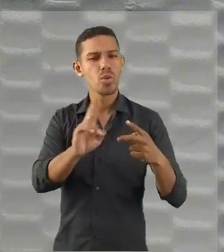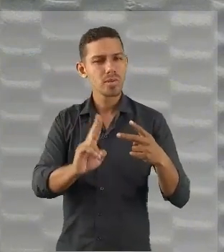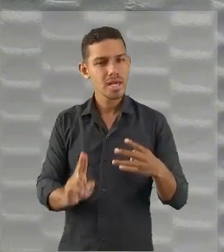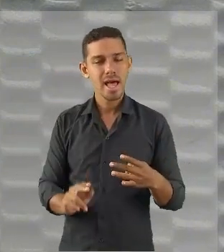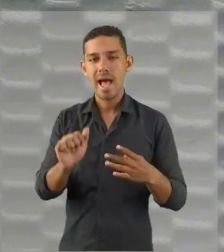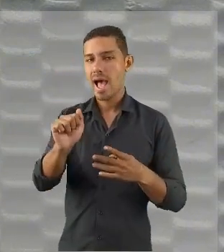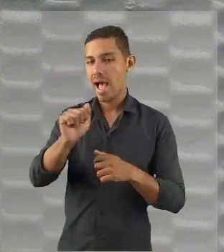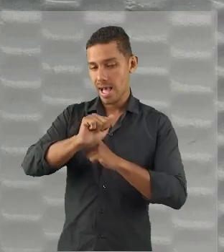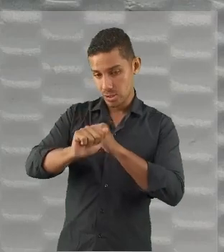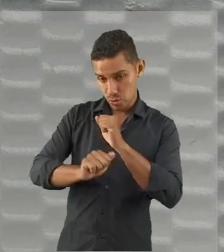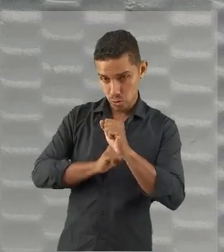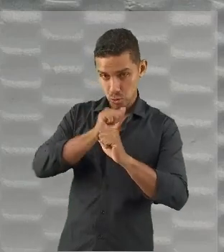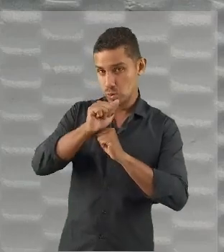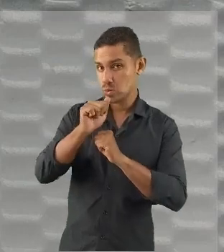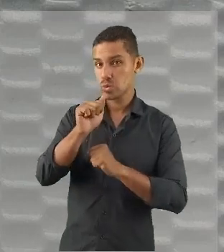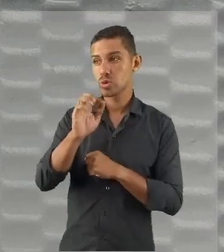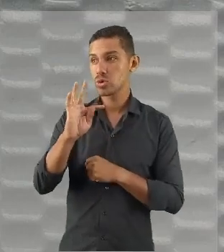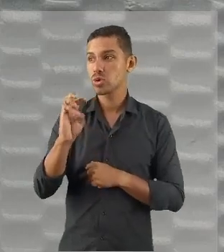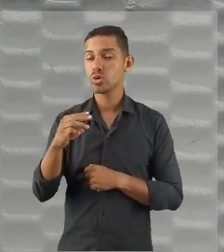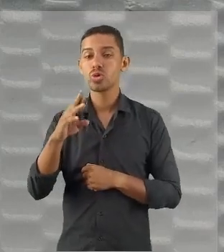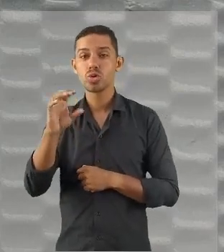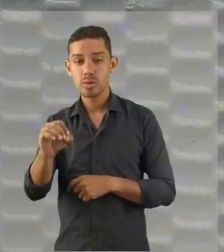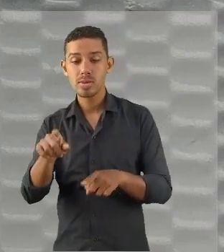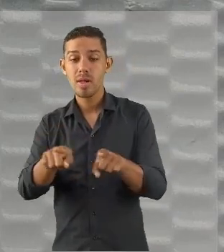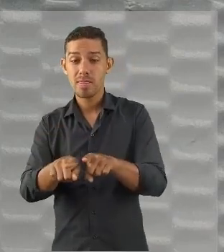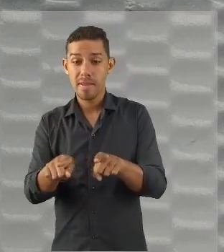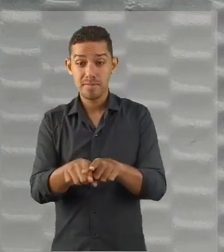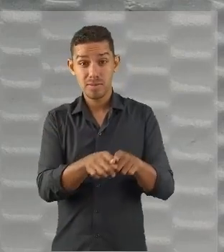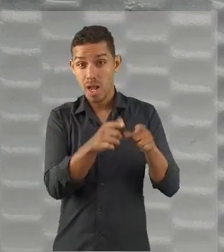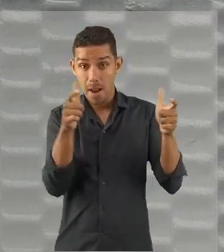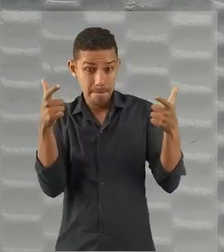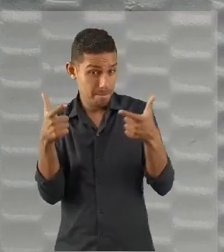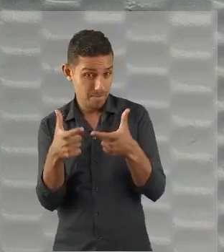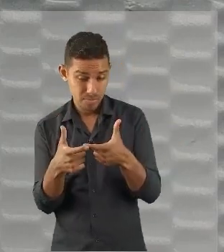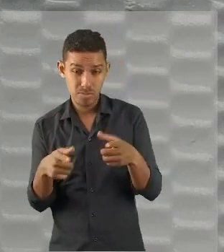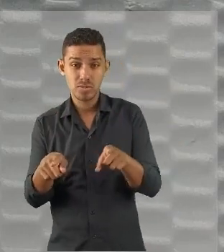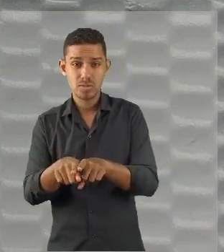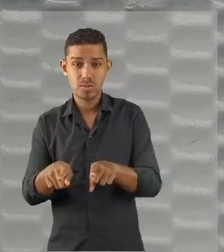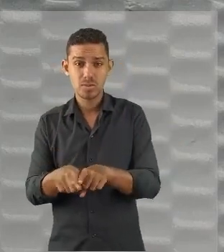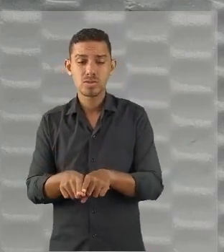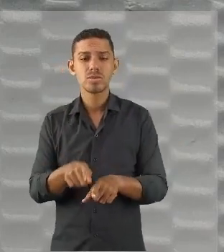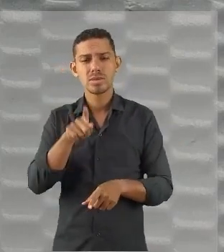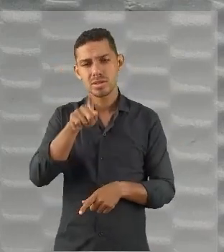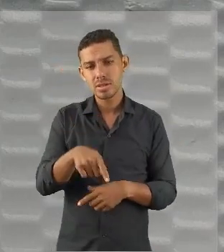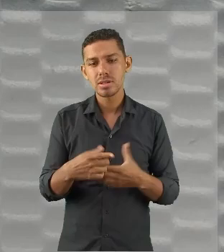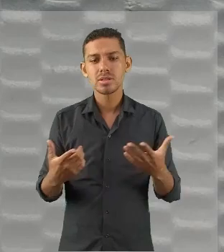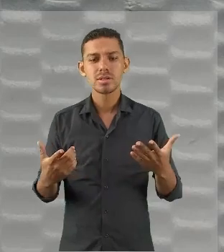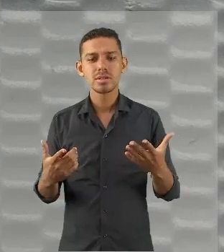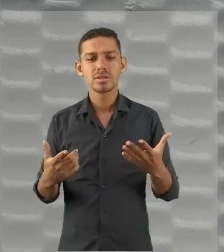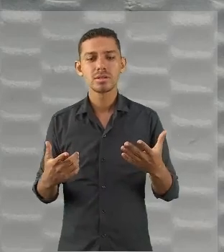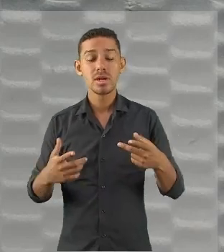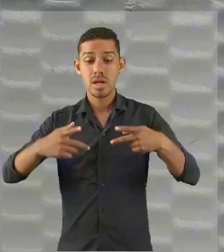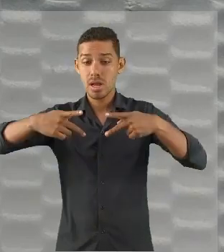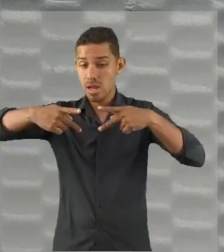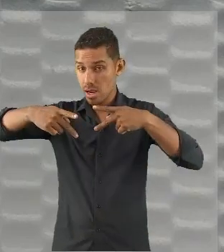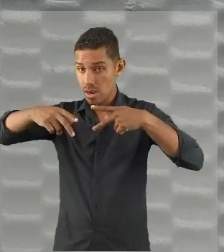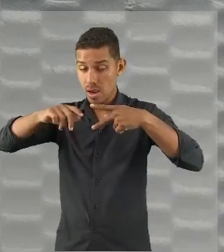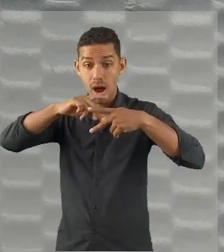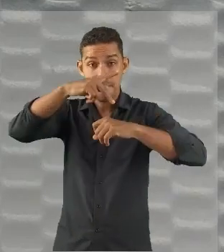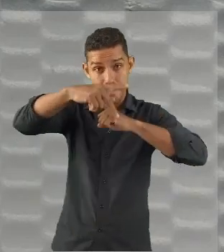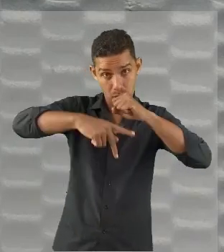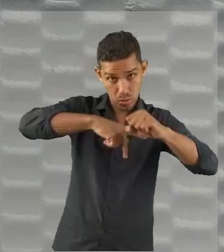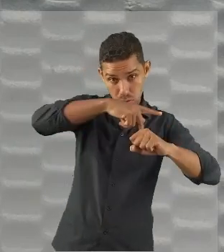esses átomos são compostos por partículas menores ainda, que são os prótons e os